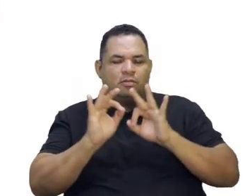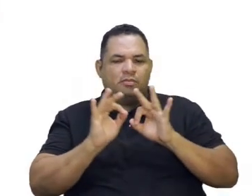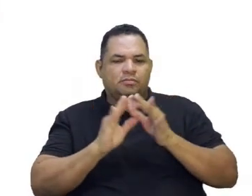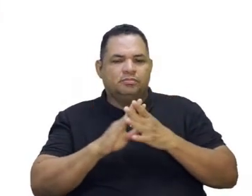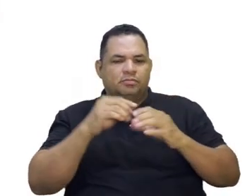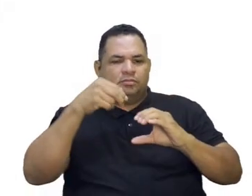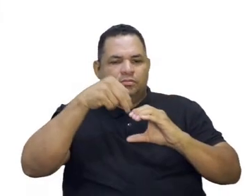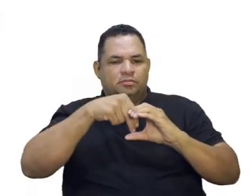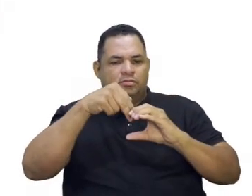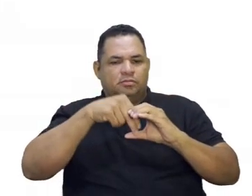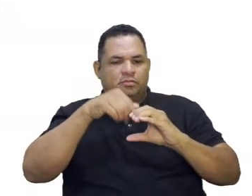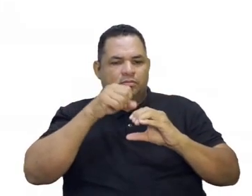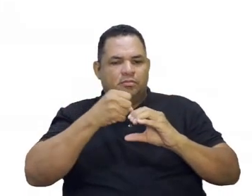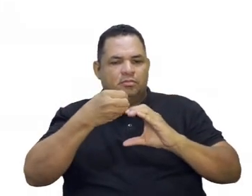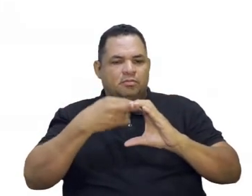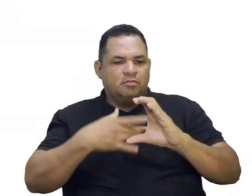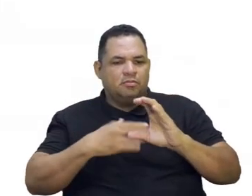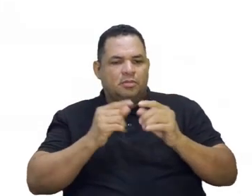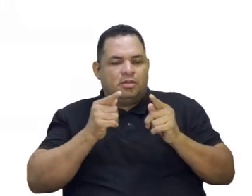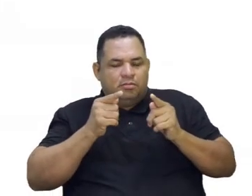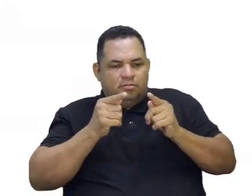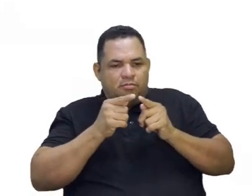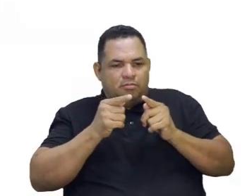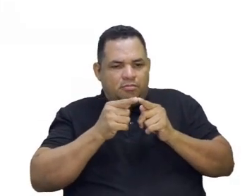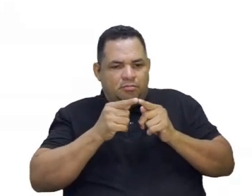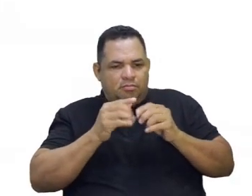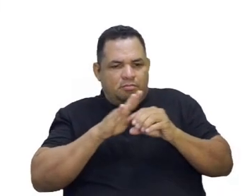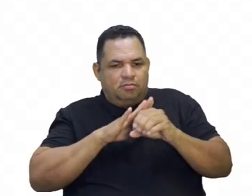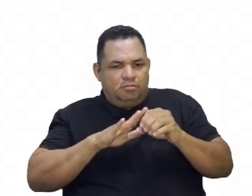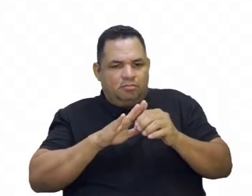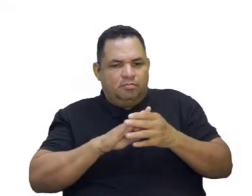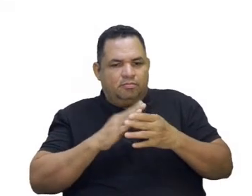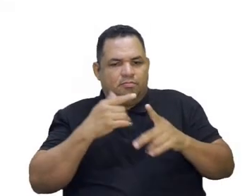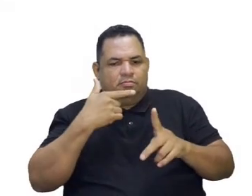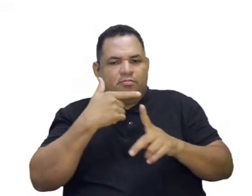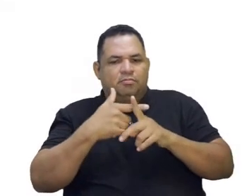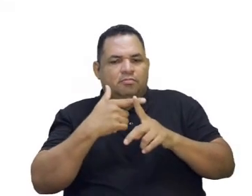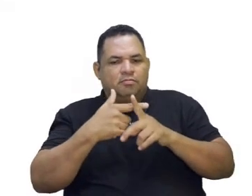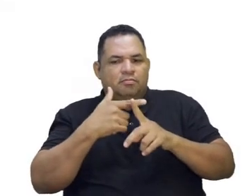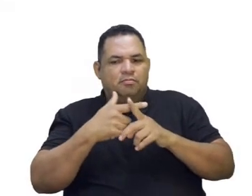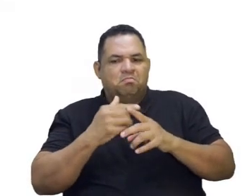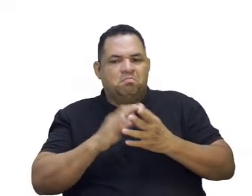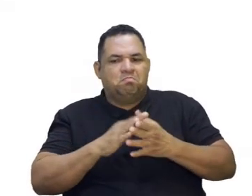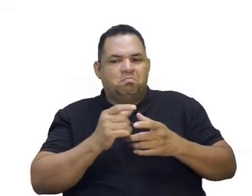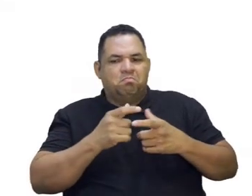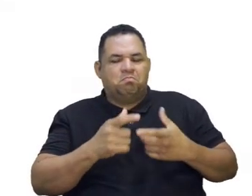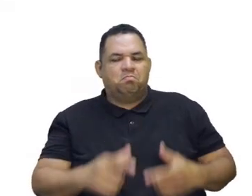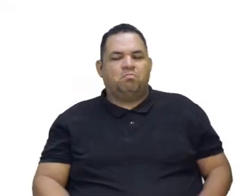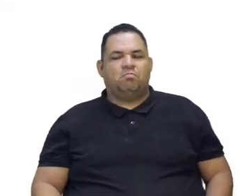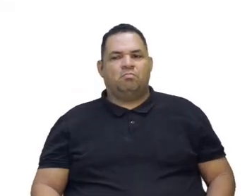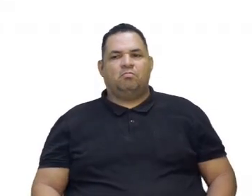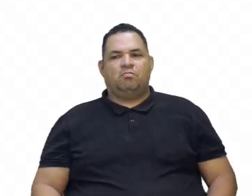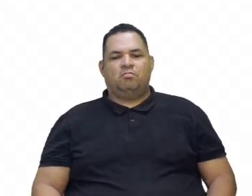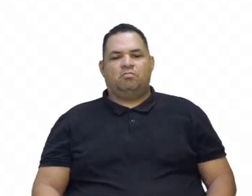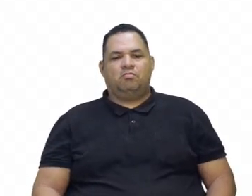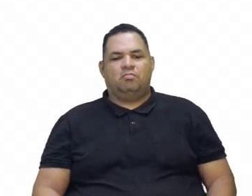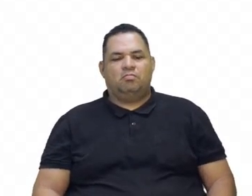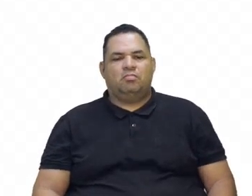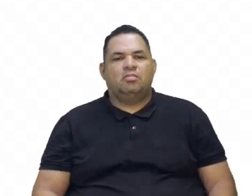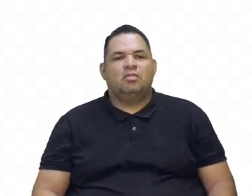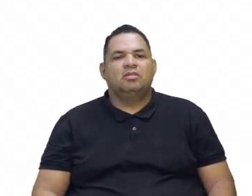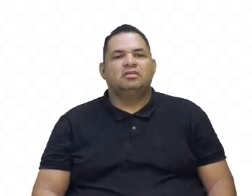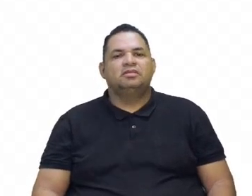foi caracterizado como pequeno, maciço e positivamente